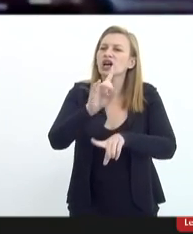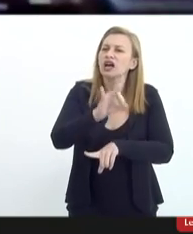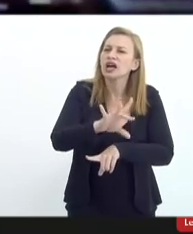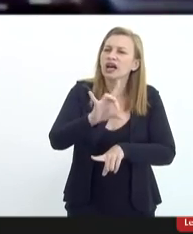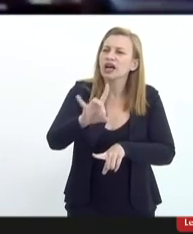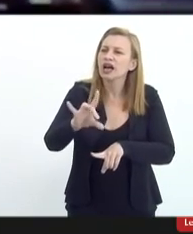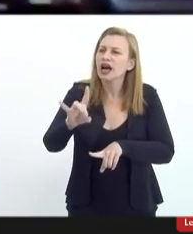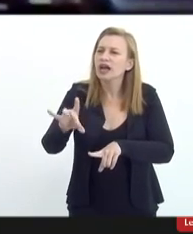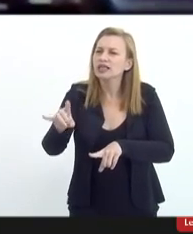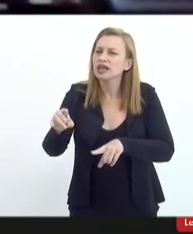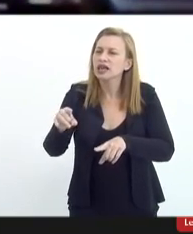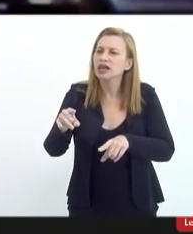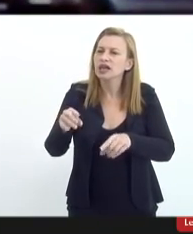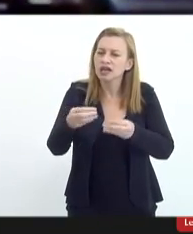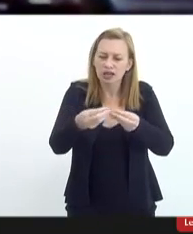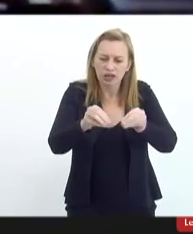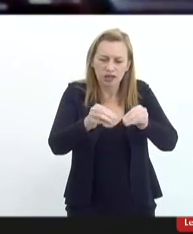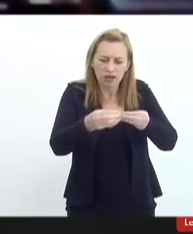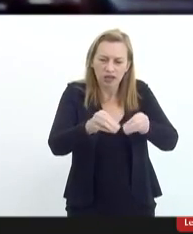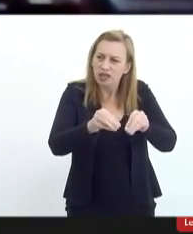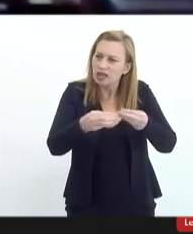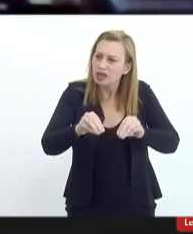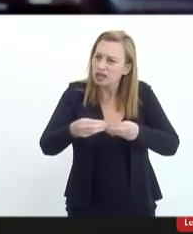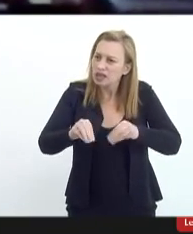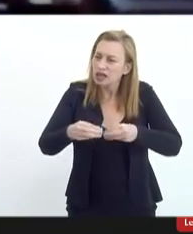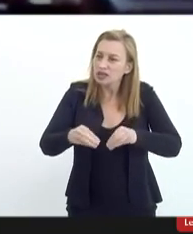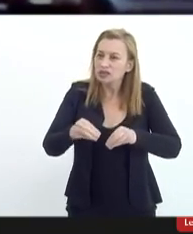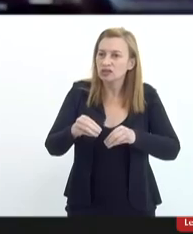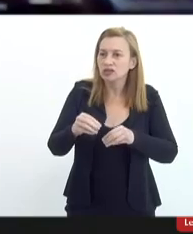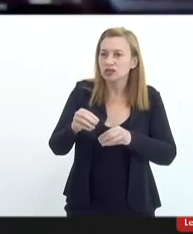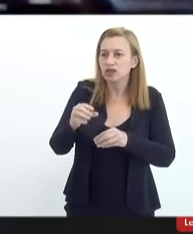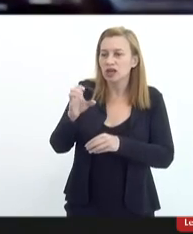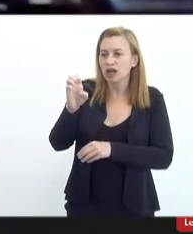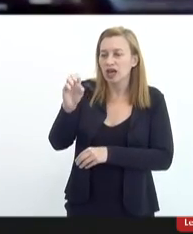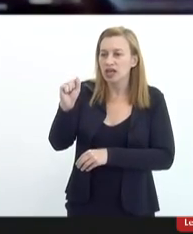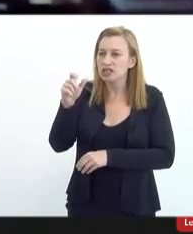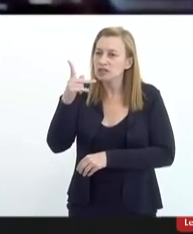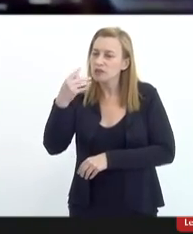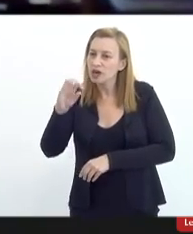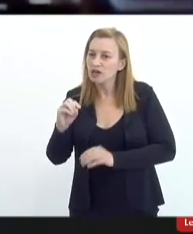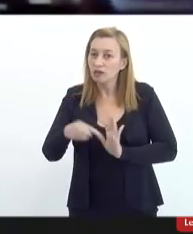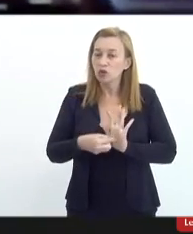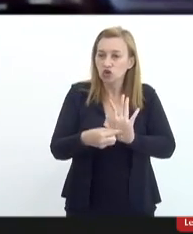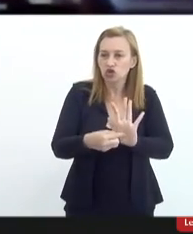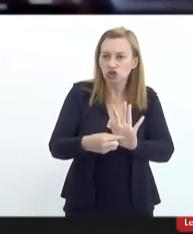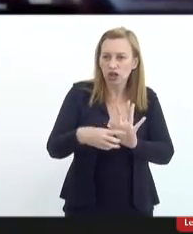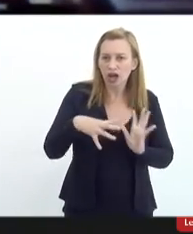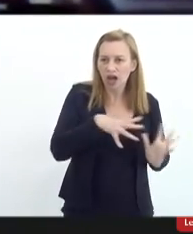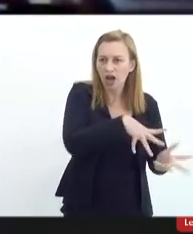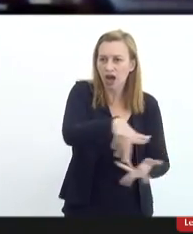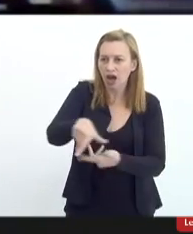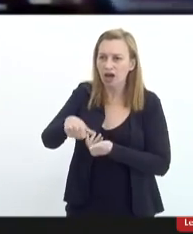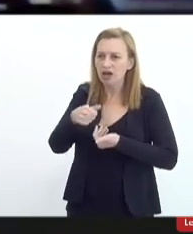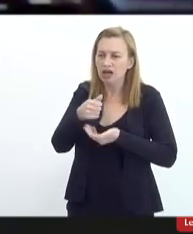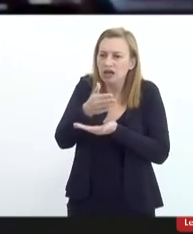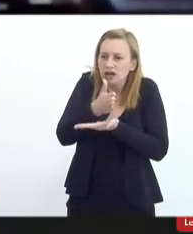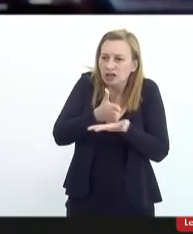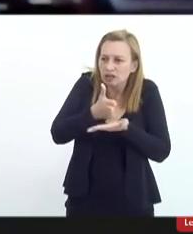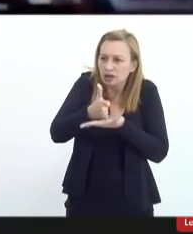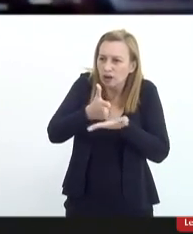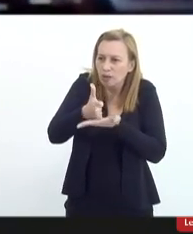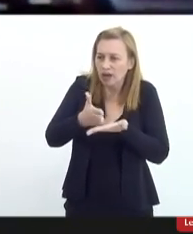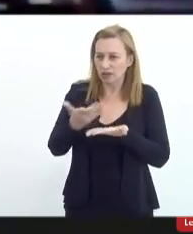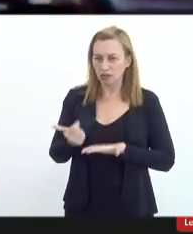estilhaço de espelho vai refletir uma parte do mundo. E aí, ao invés de ter uma única verdade,